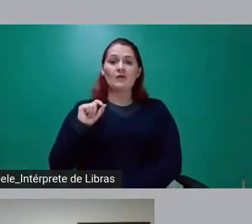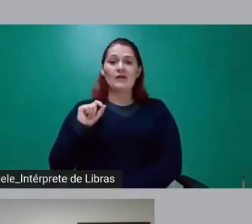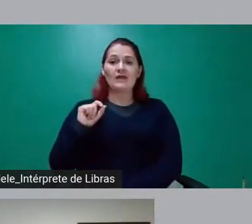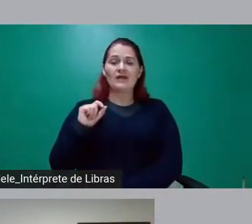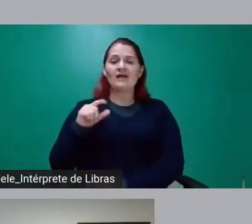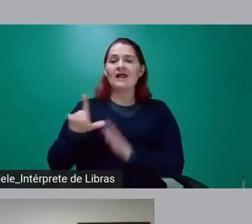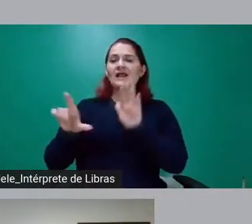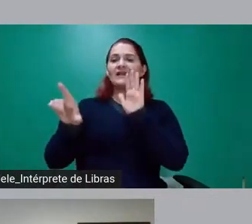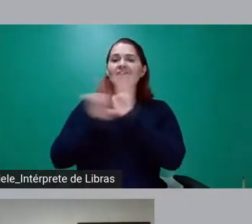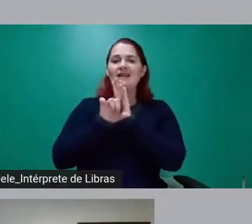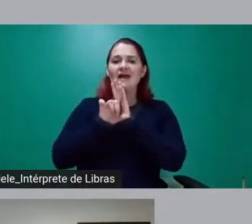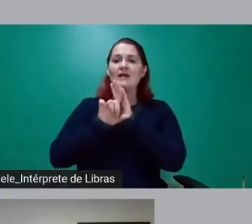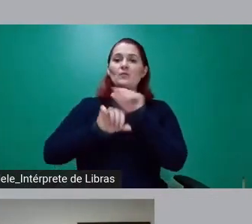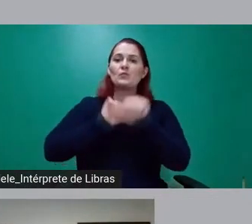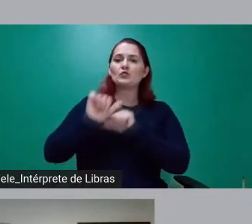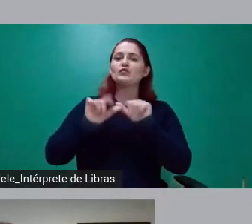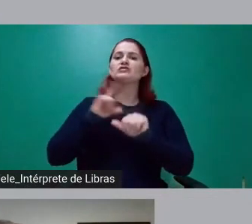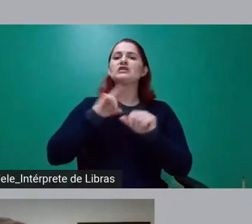revogada.